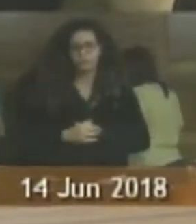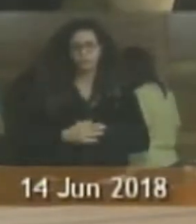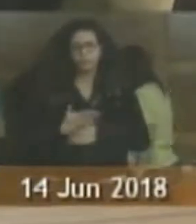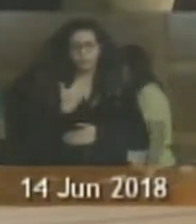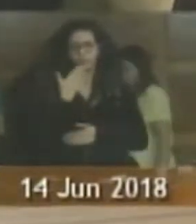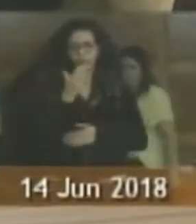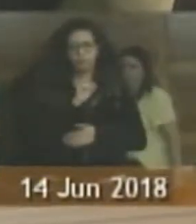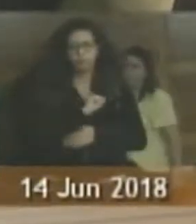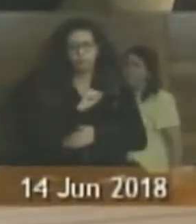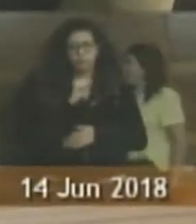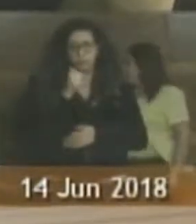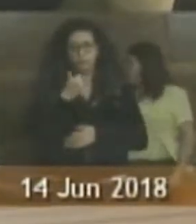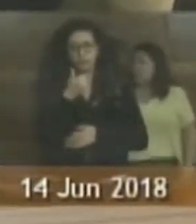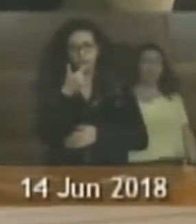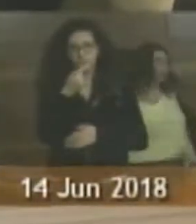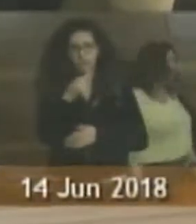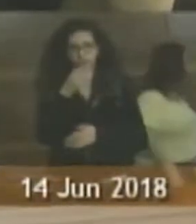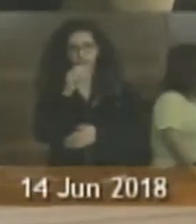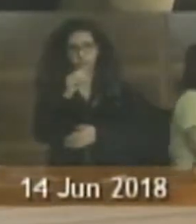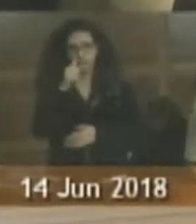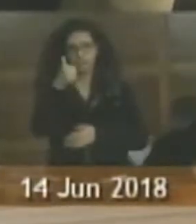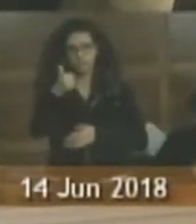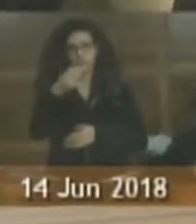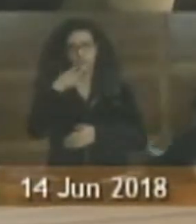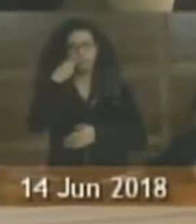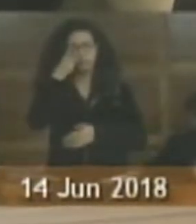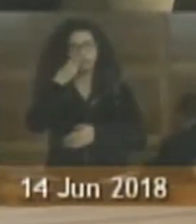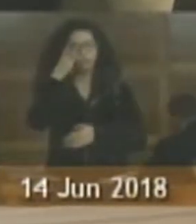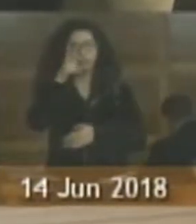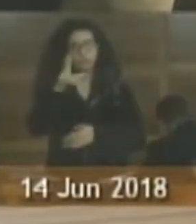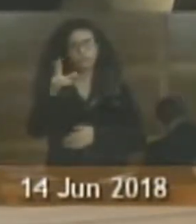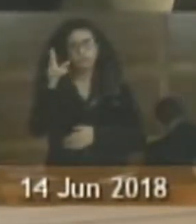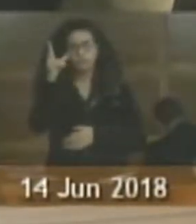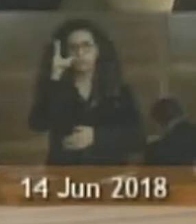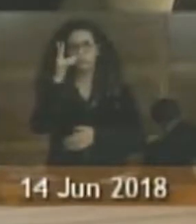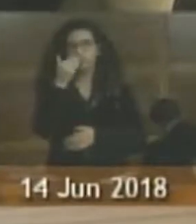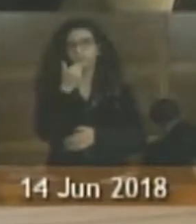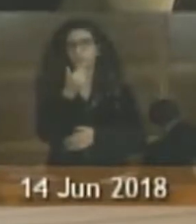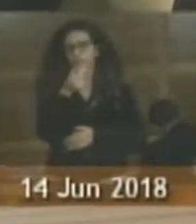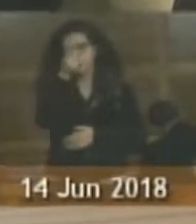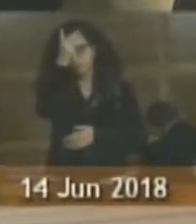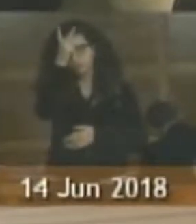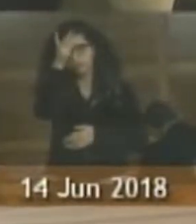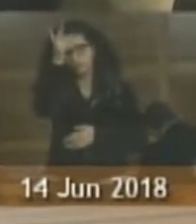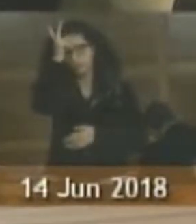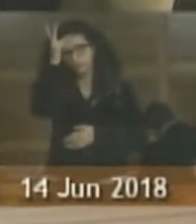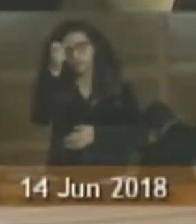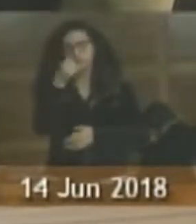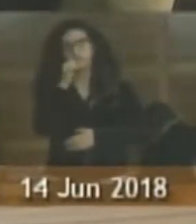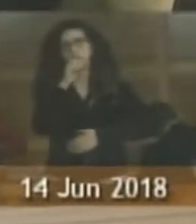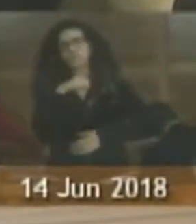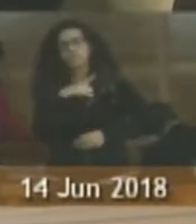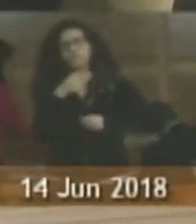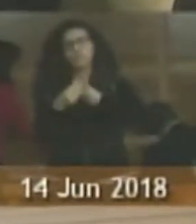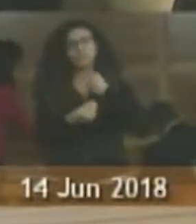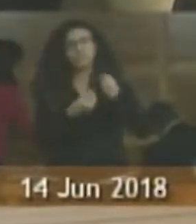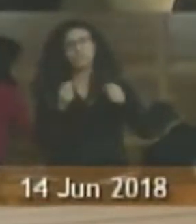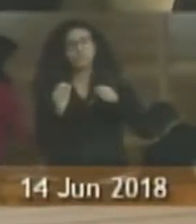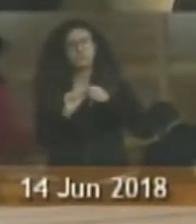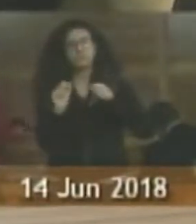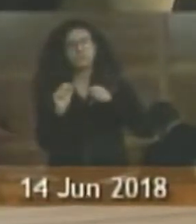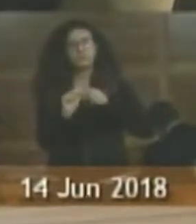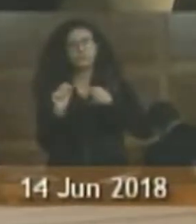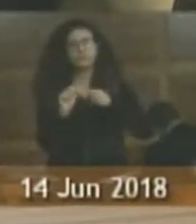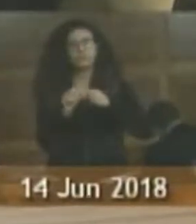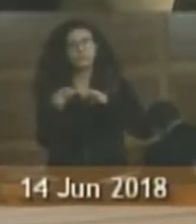Indicação 1701 de 2018, Luciana Ferreira de Oliveira Valverde, indicando ao prefeito municipal um estudo de viabilidade técnica para a implantação